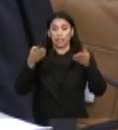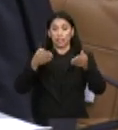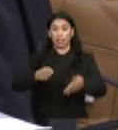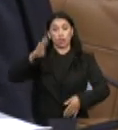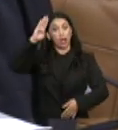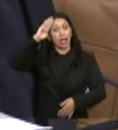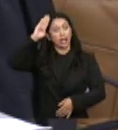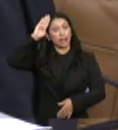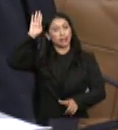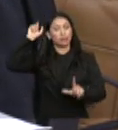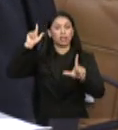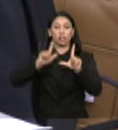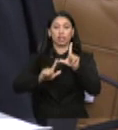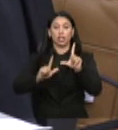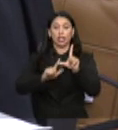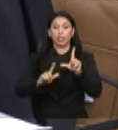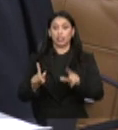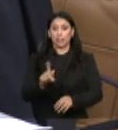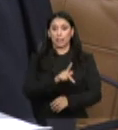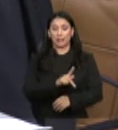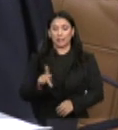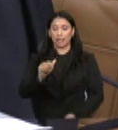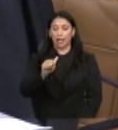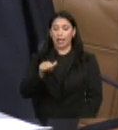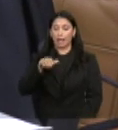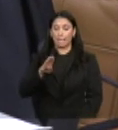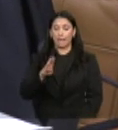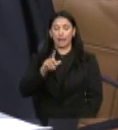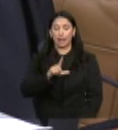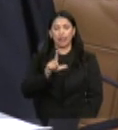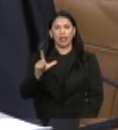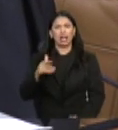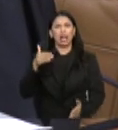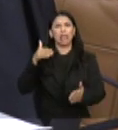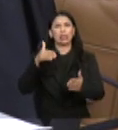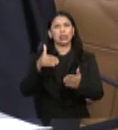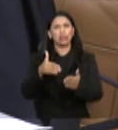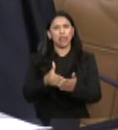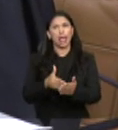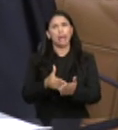da presidência da ABL esteve até 1919